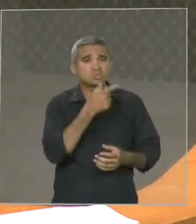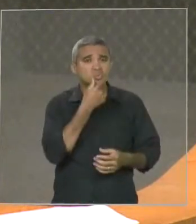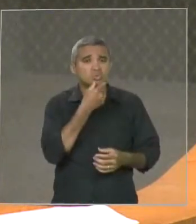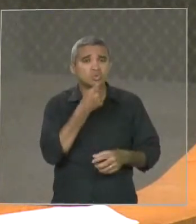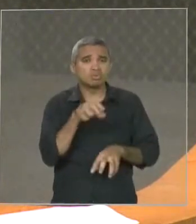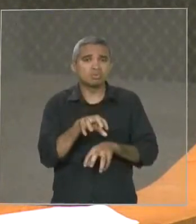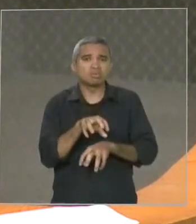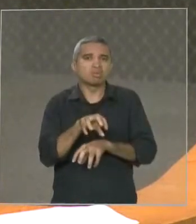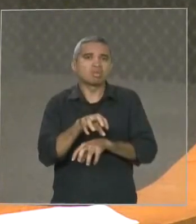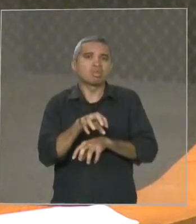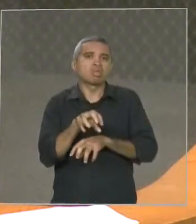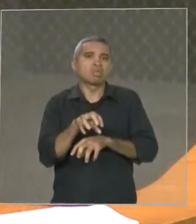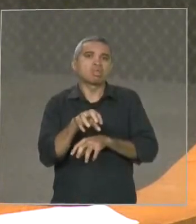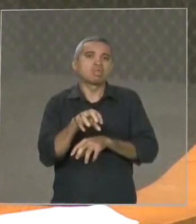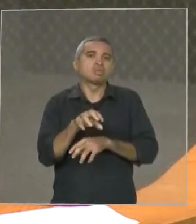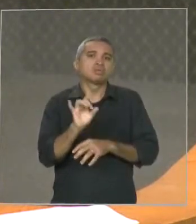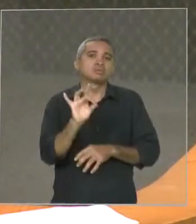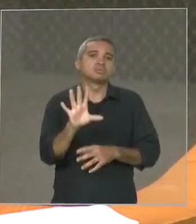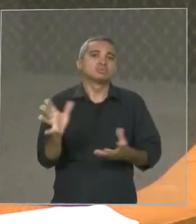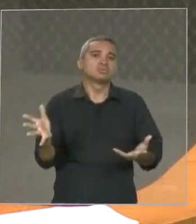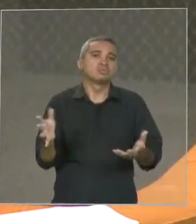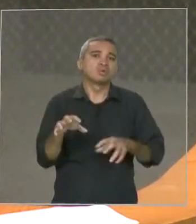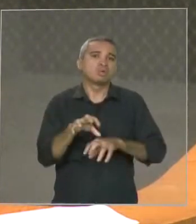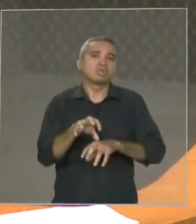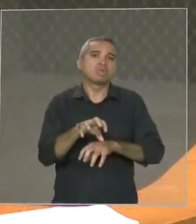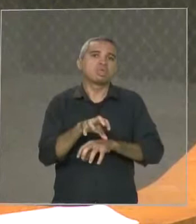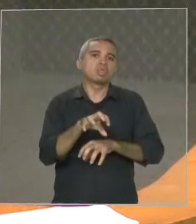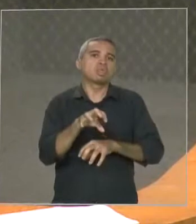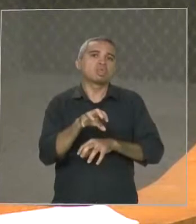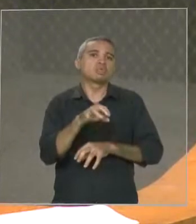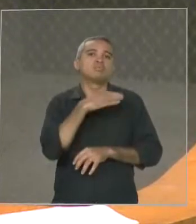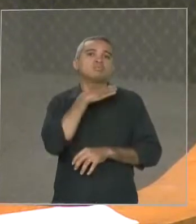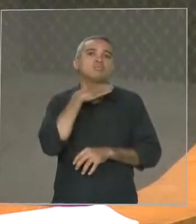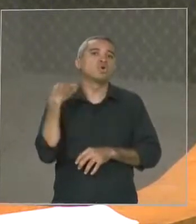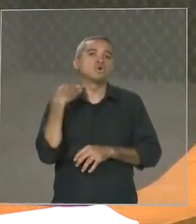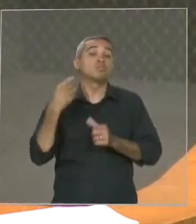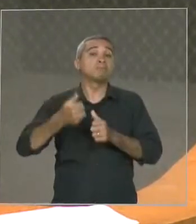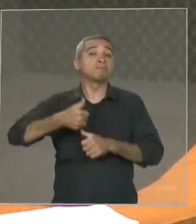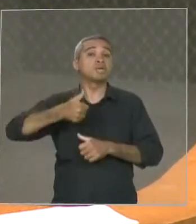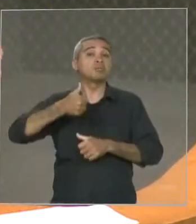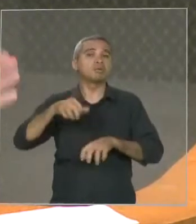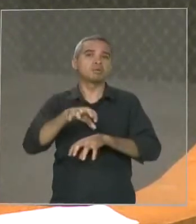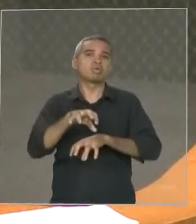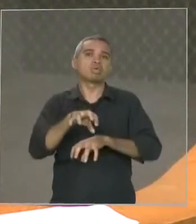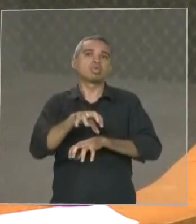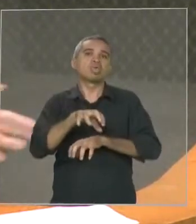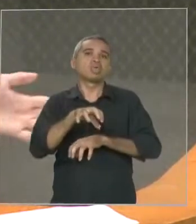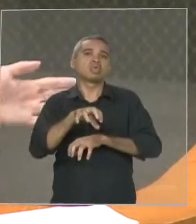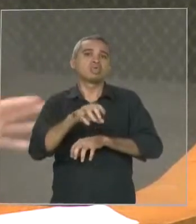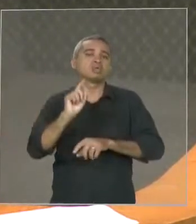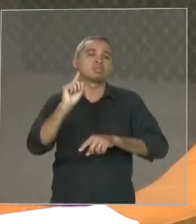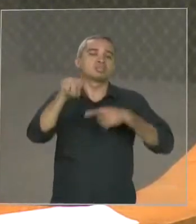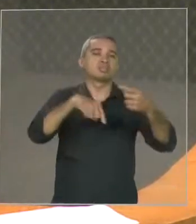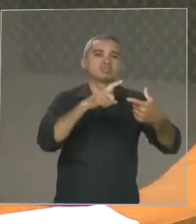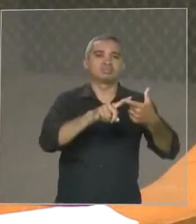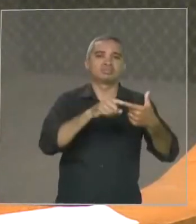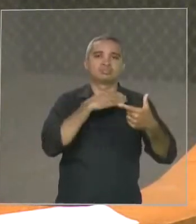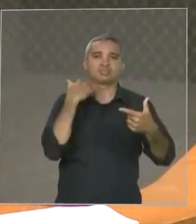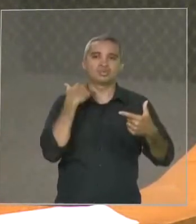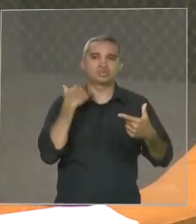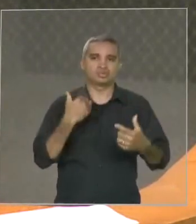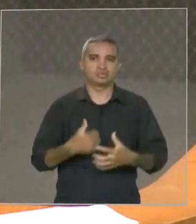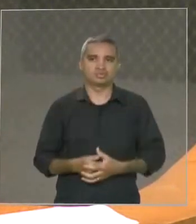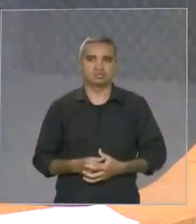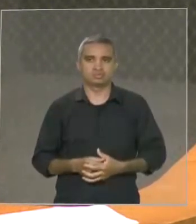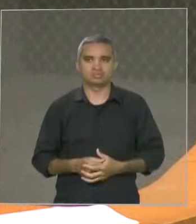saiu de lá morto depois que convulsionou. Ele convulsionou, morreu. Aí tiraram ele